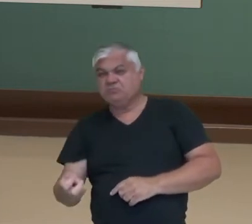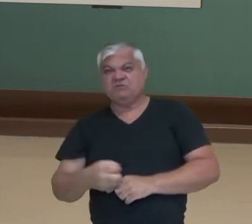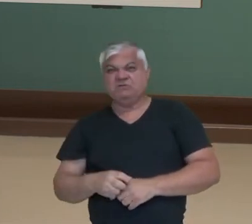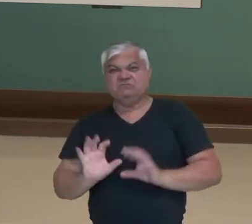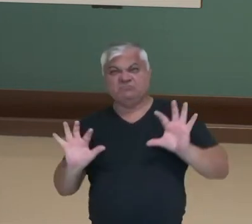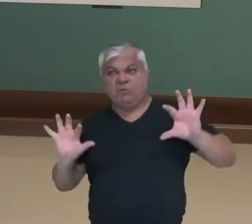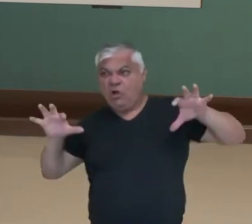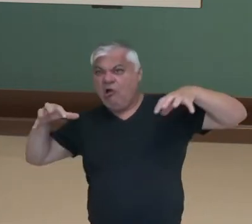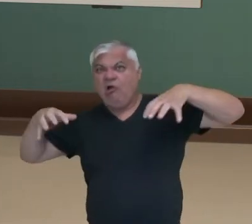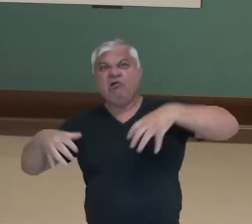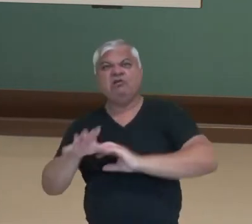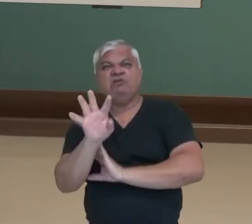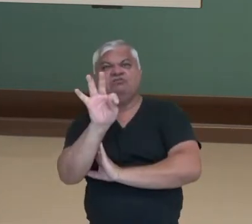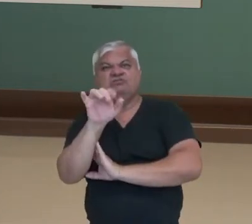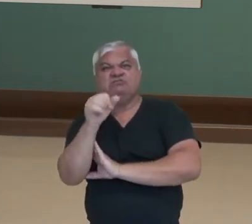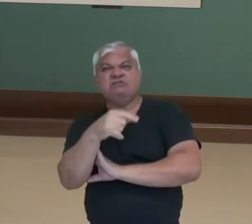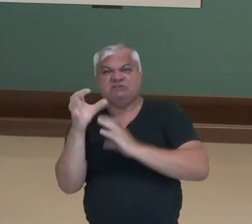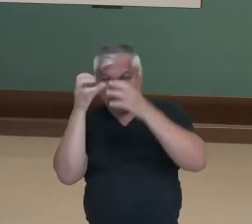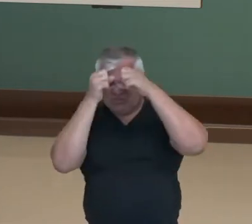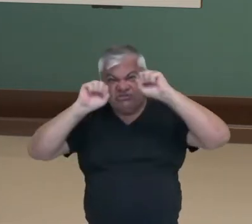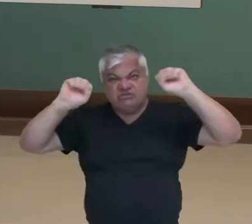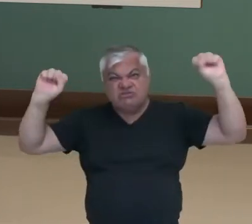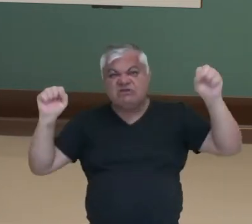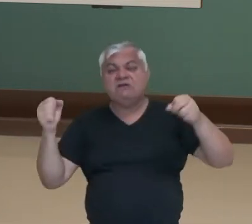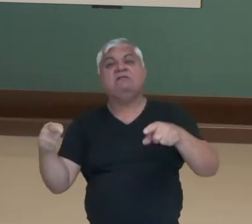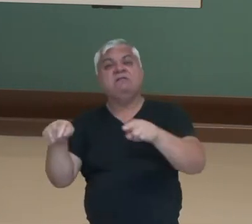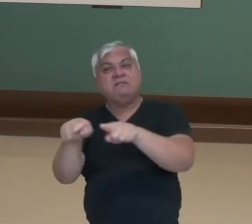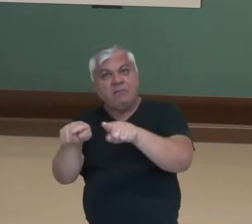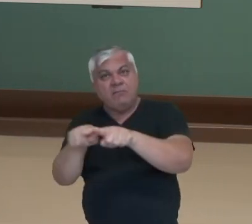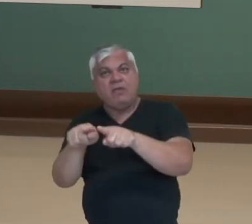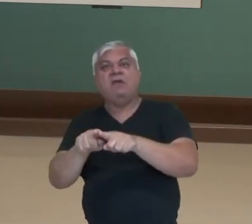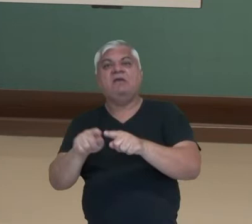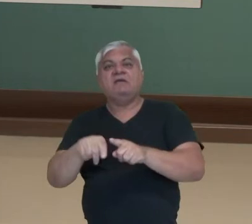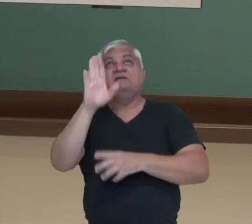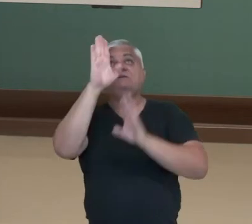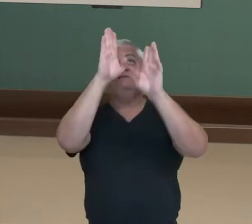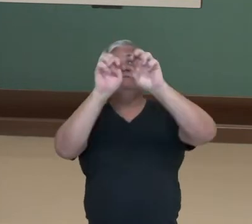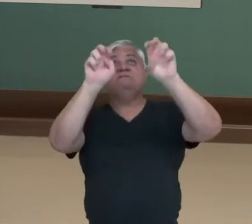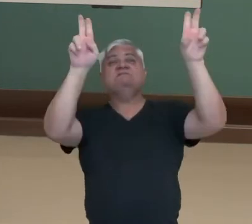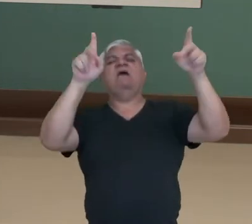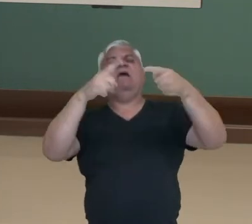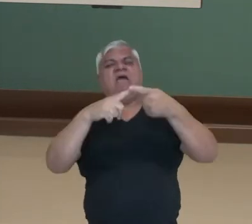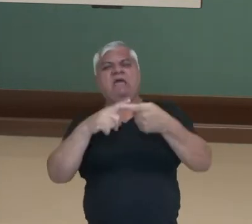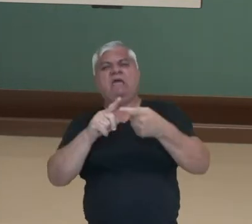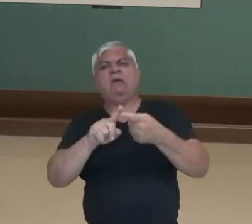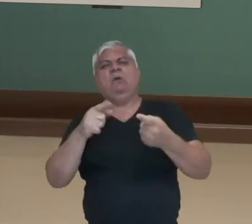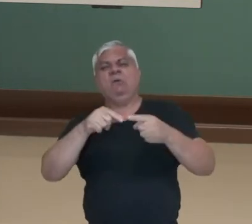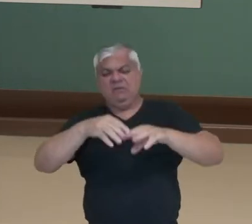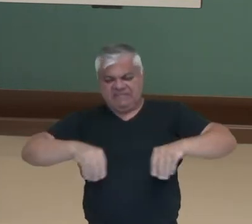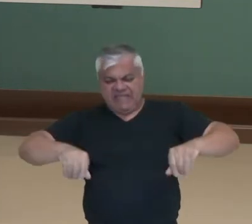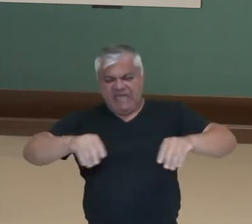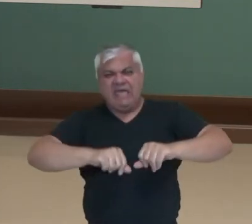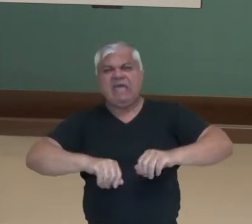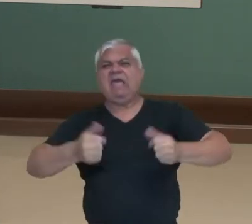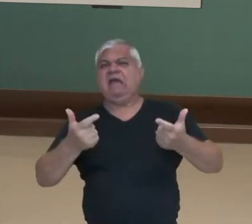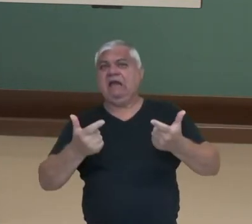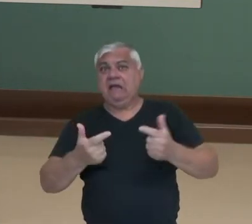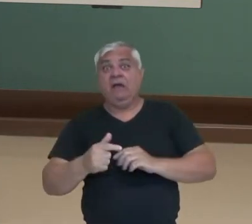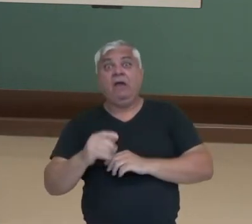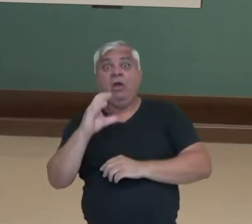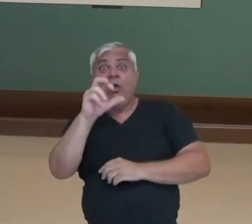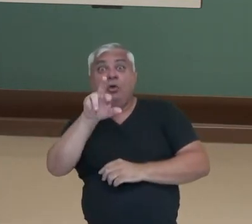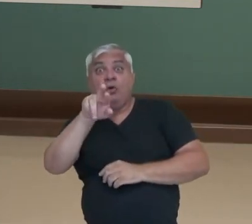foram, também estão ligados à natureza também, ao céu, né, Urano, Gaia, a Terra, interessante. Cronos, o pai